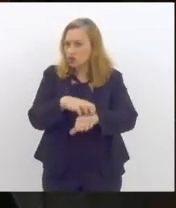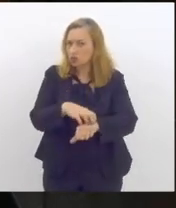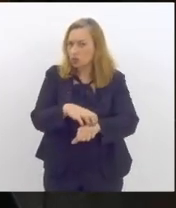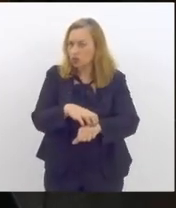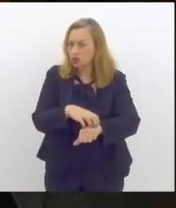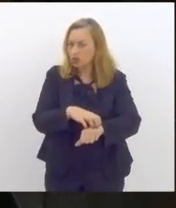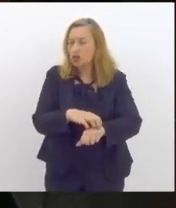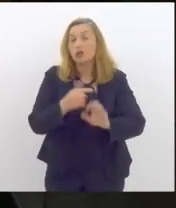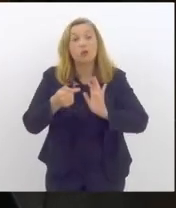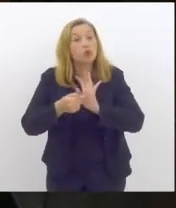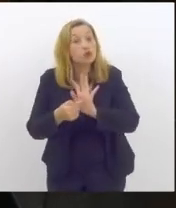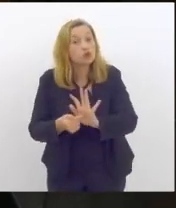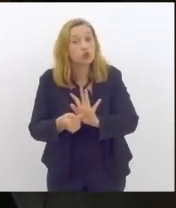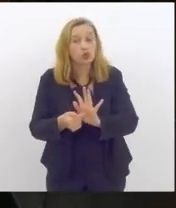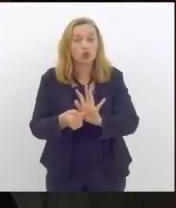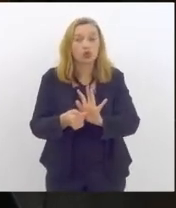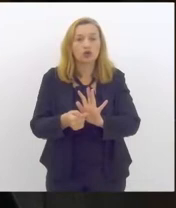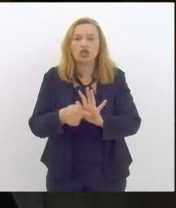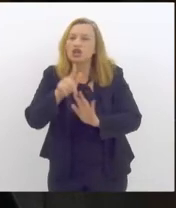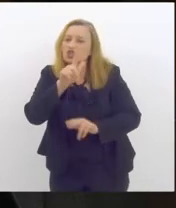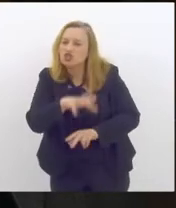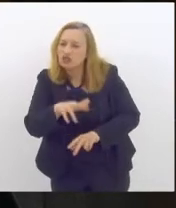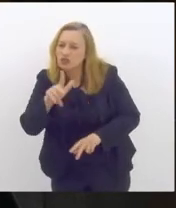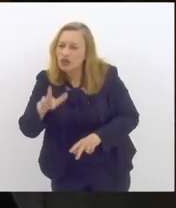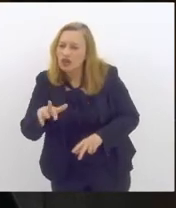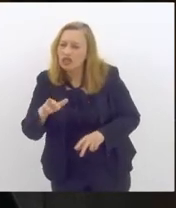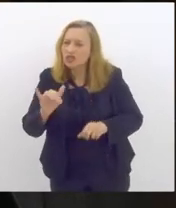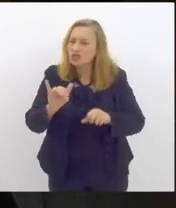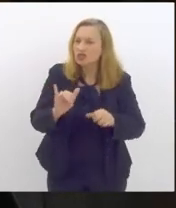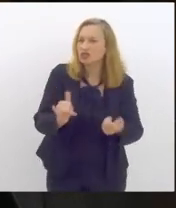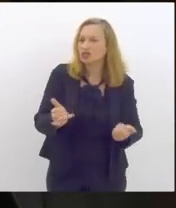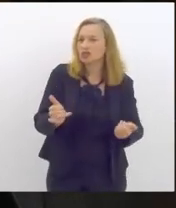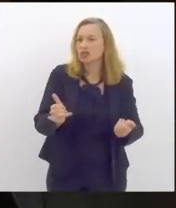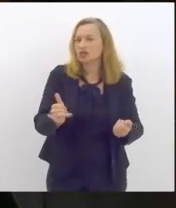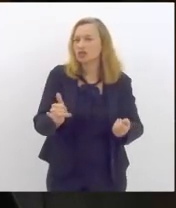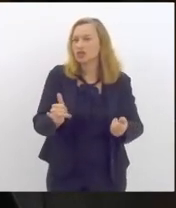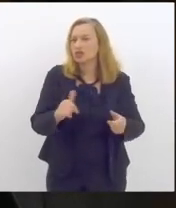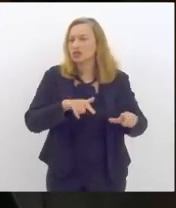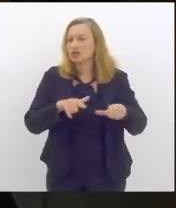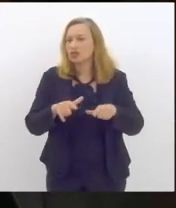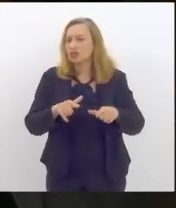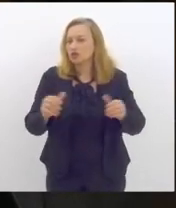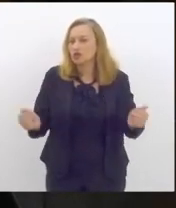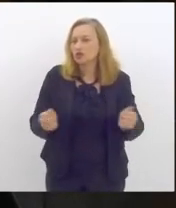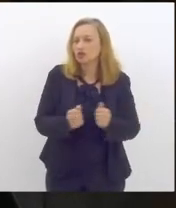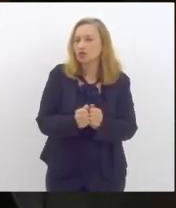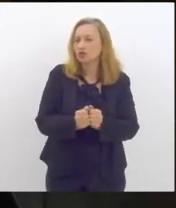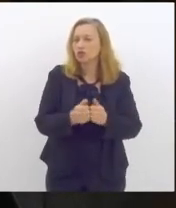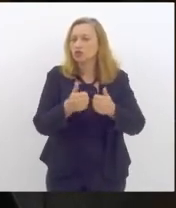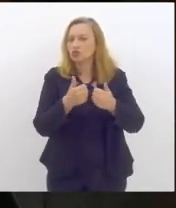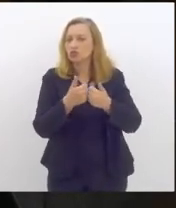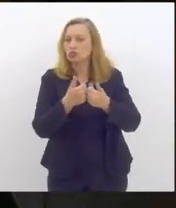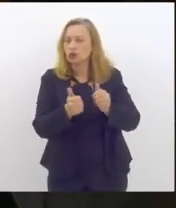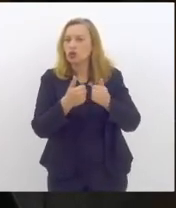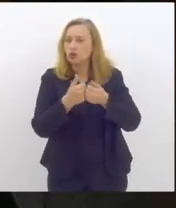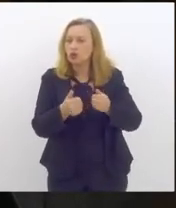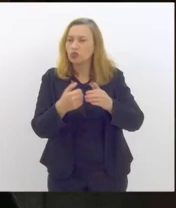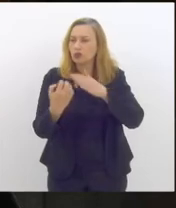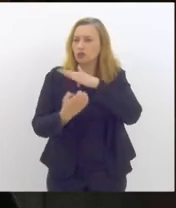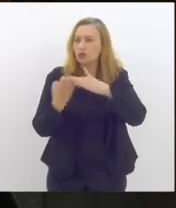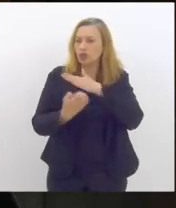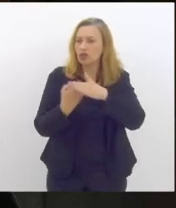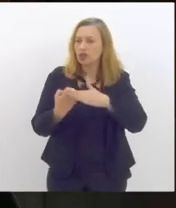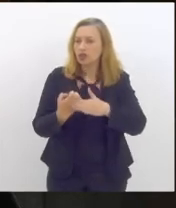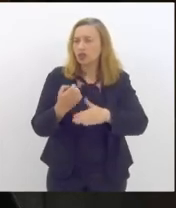o que mostrou os diferentes esquemas envolvendo as empresas de ônibus diferentes governantes do estado